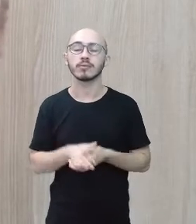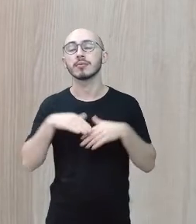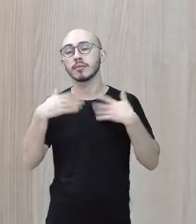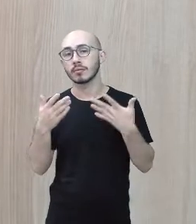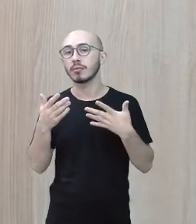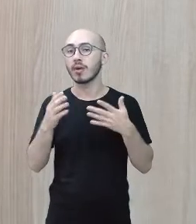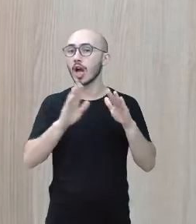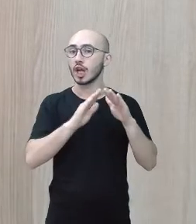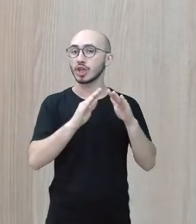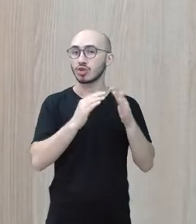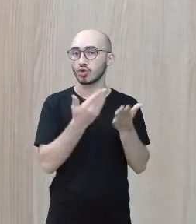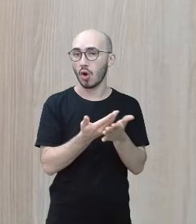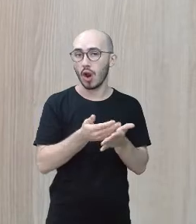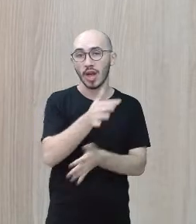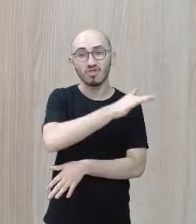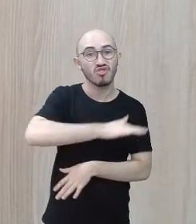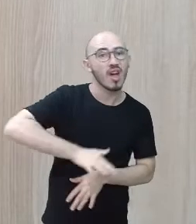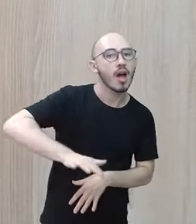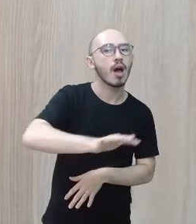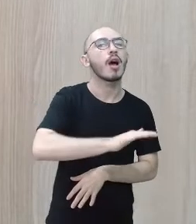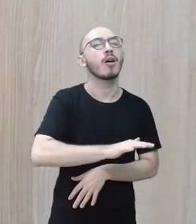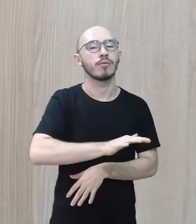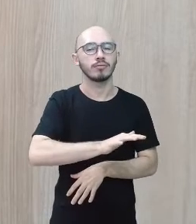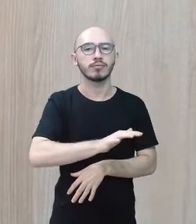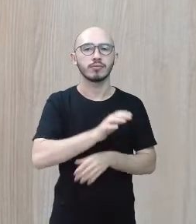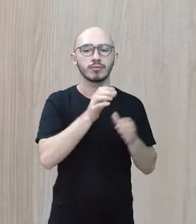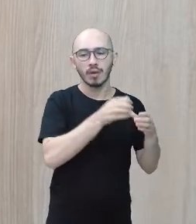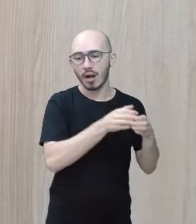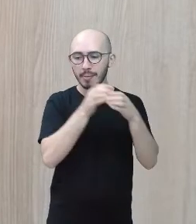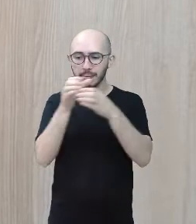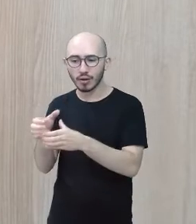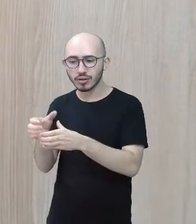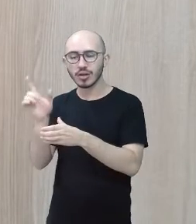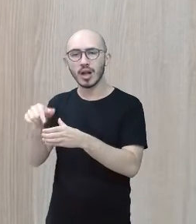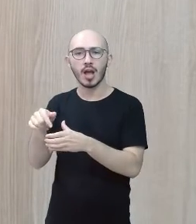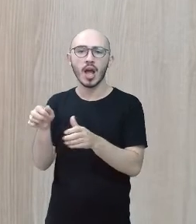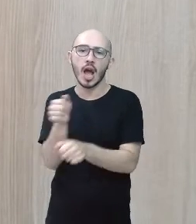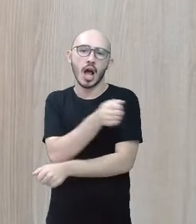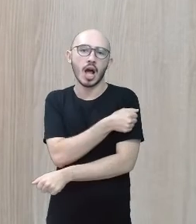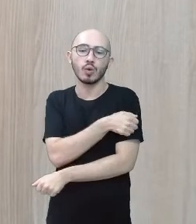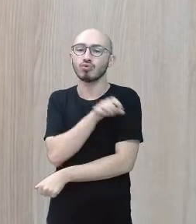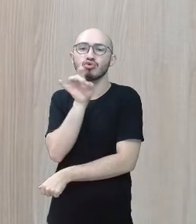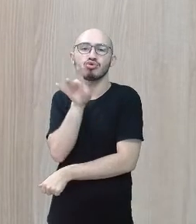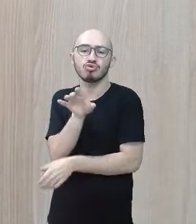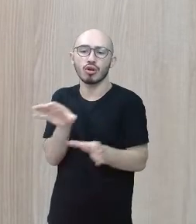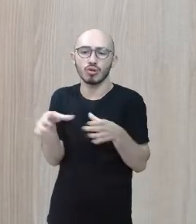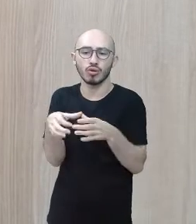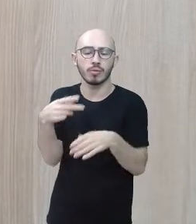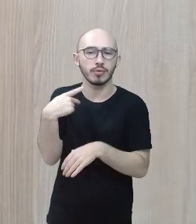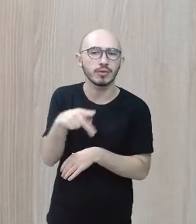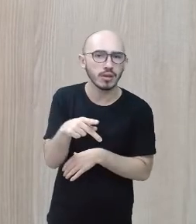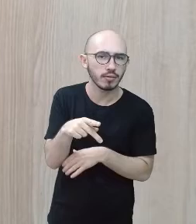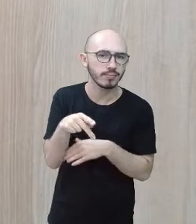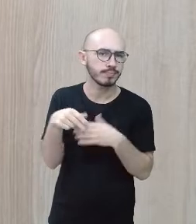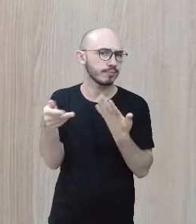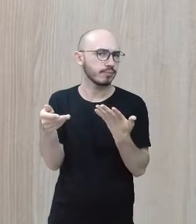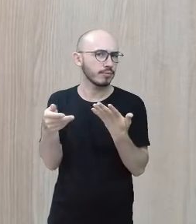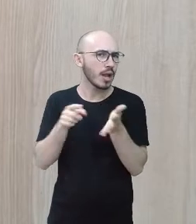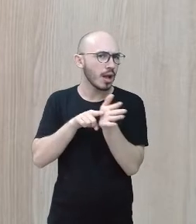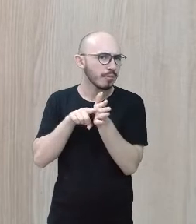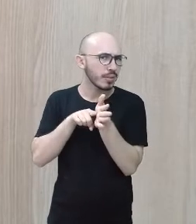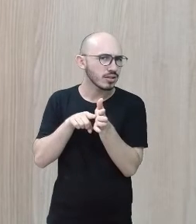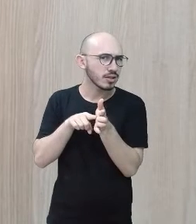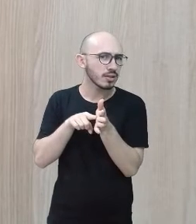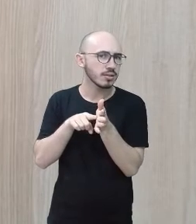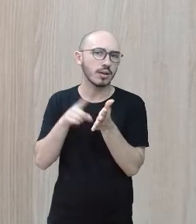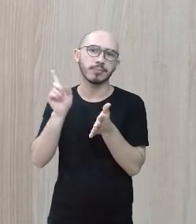toda a escola, tu decide que a amostra vai ser os alunos da tua sala. Essa pesquisa aí vai ter